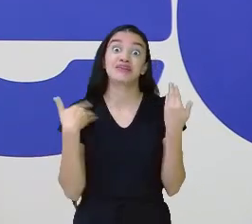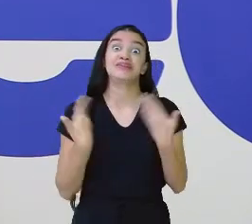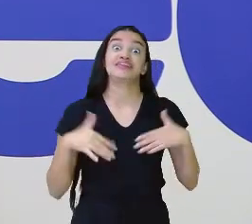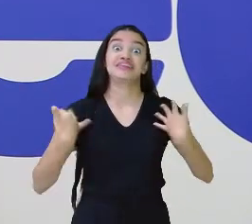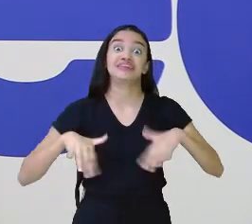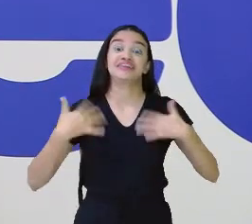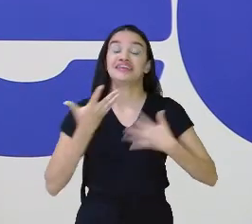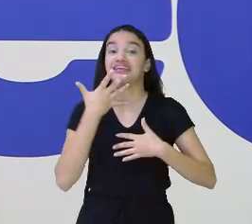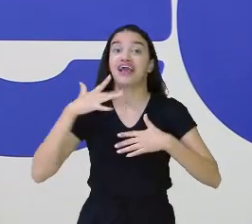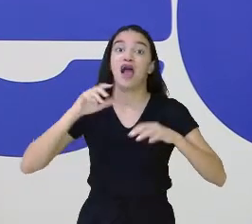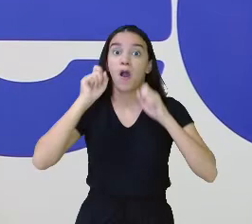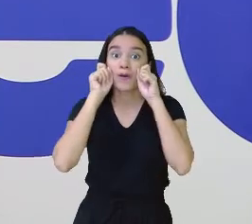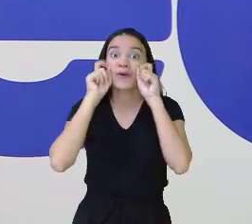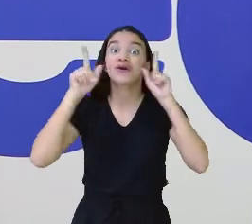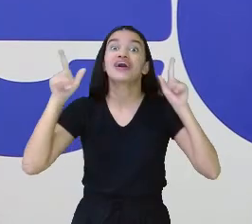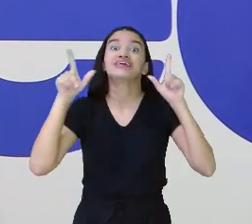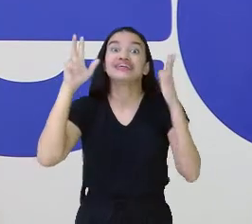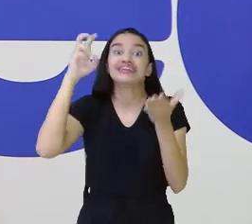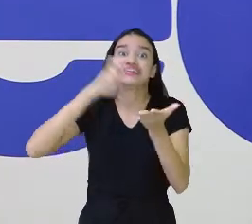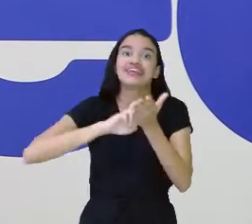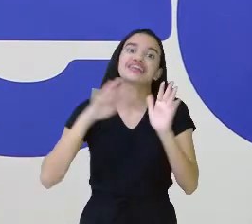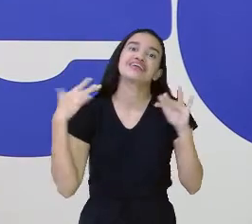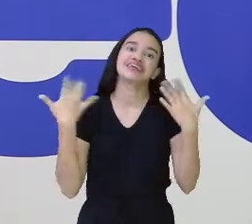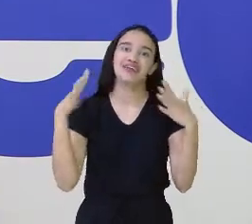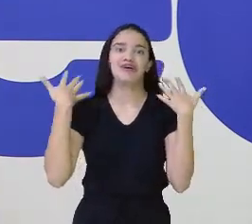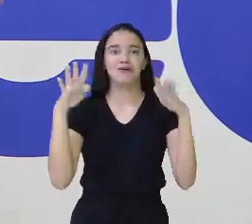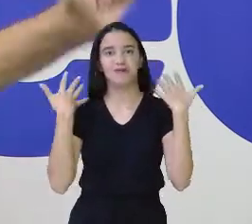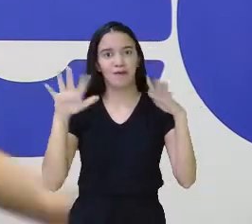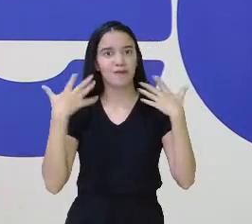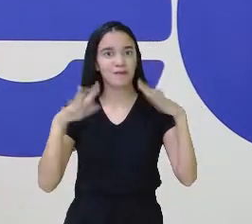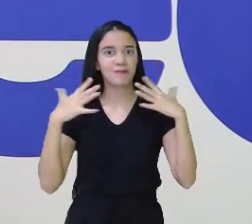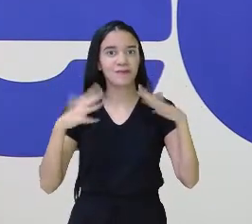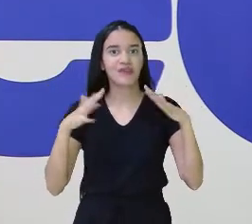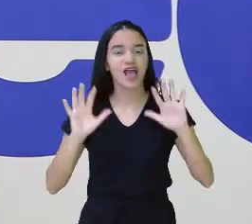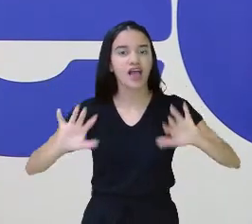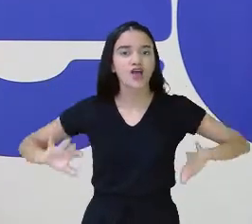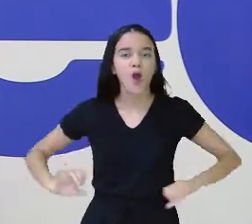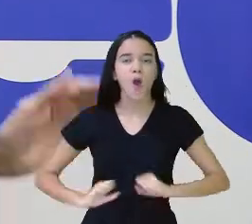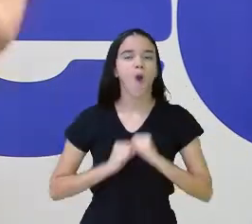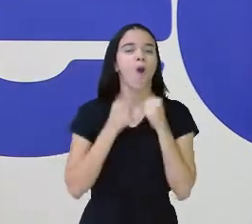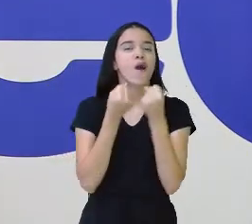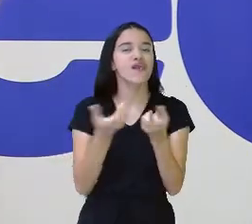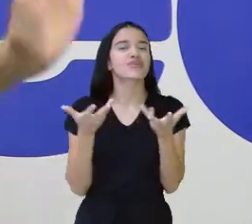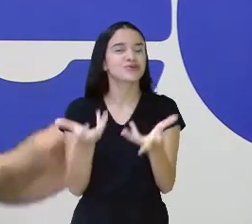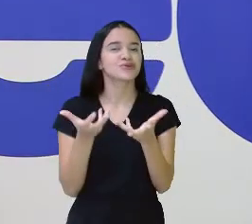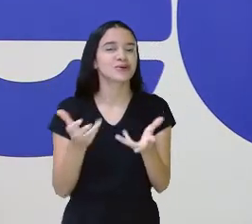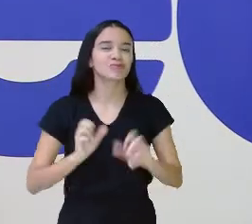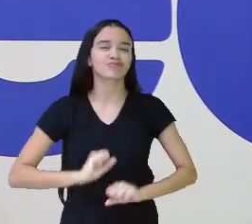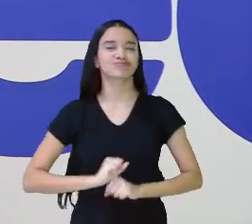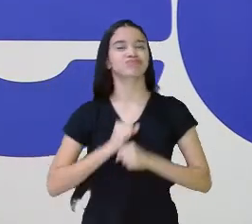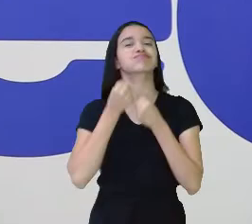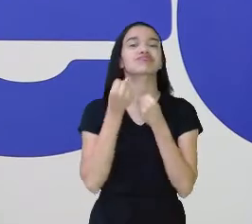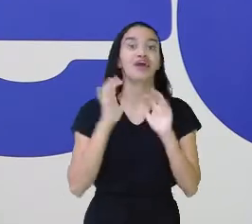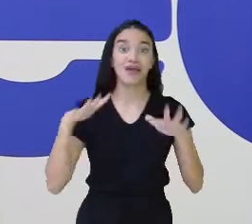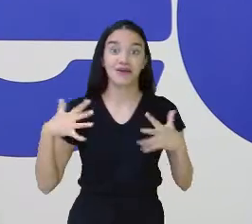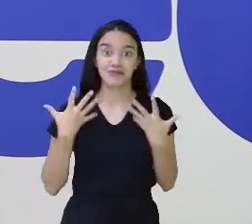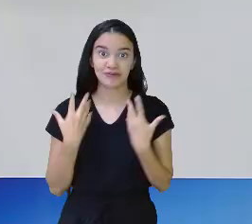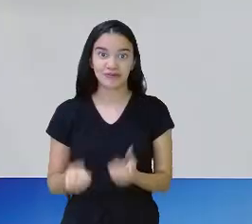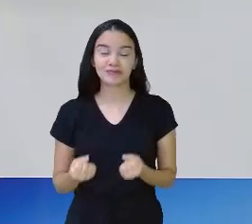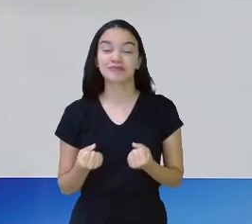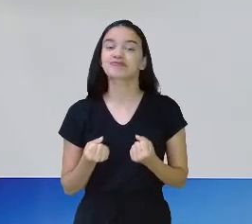cedo, minha gente. Então, bate palma. Chama essa coragem que eu quero vocês assim, bem corajosos. Vamos embora.